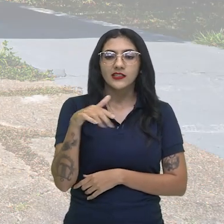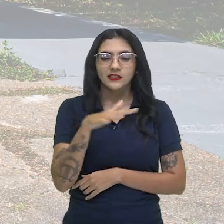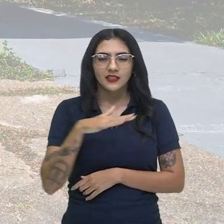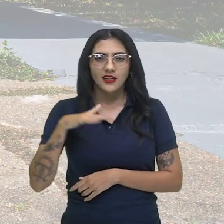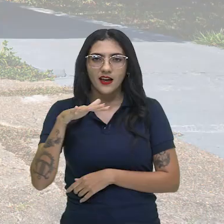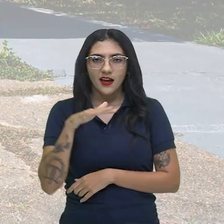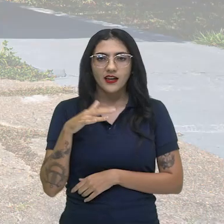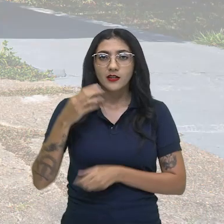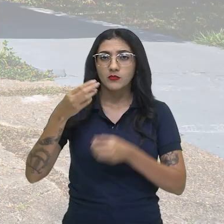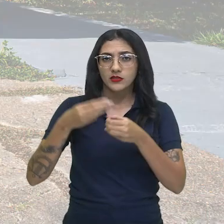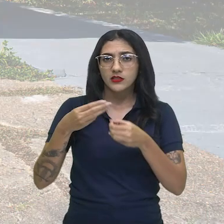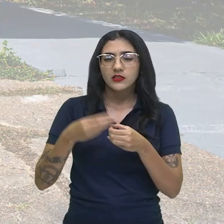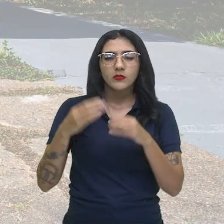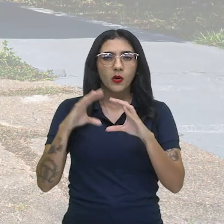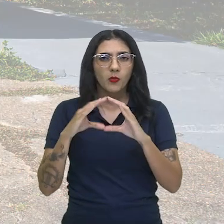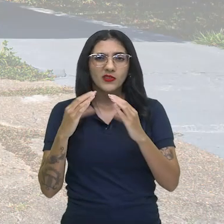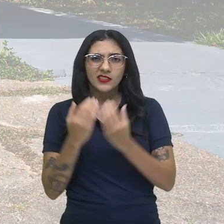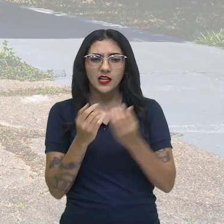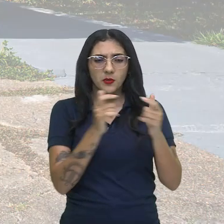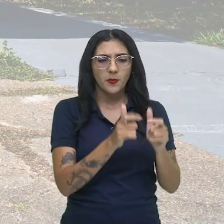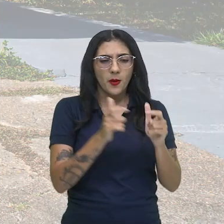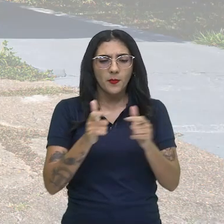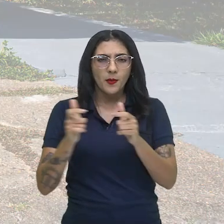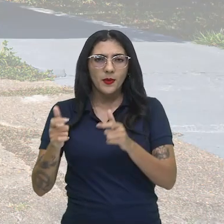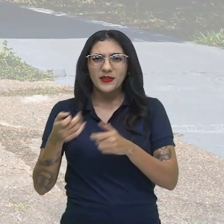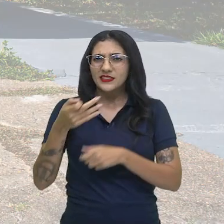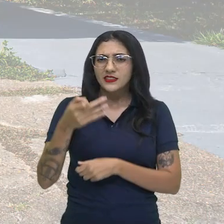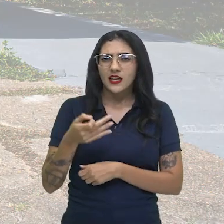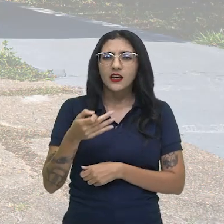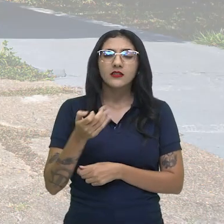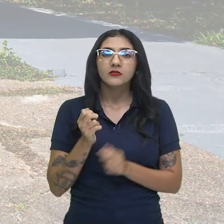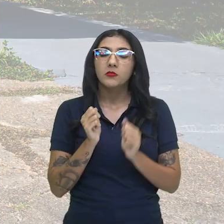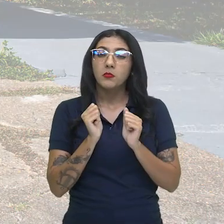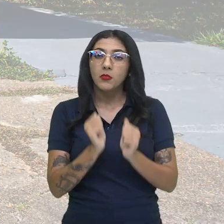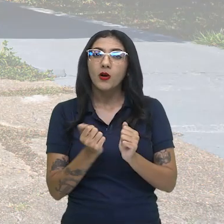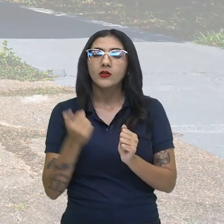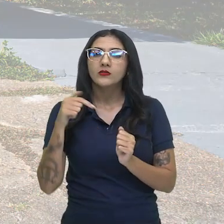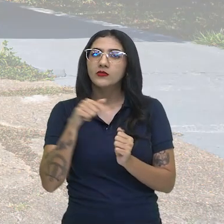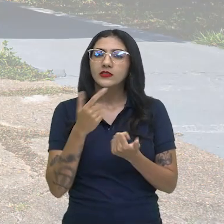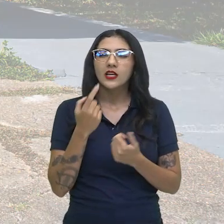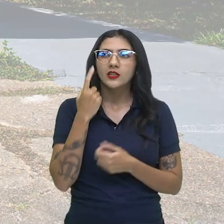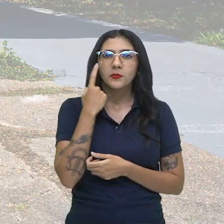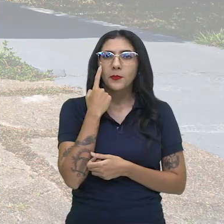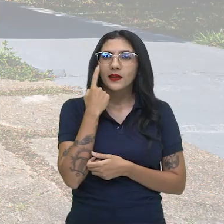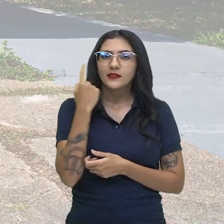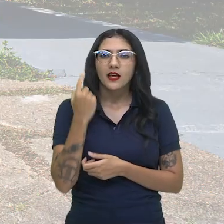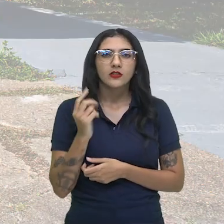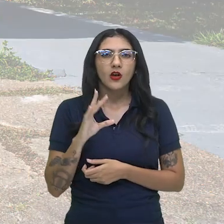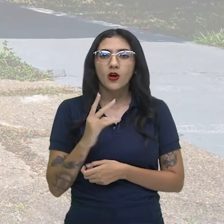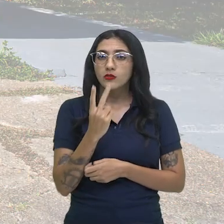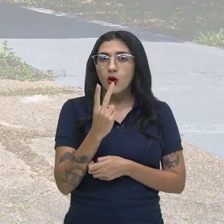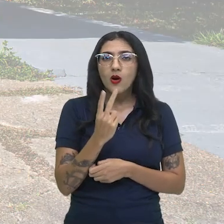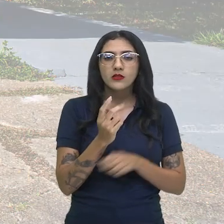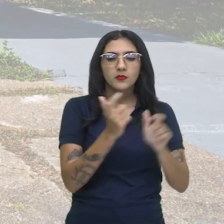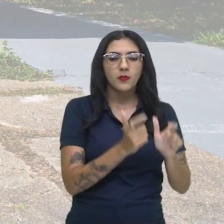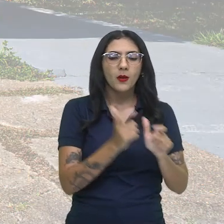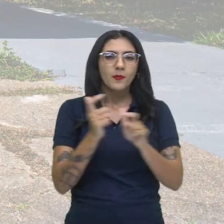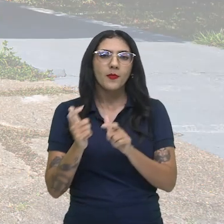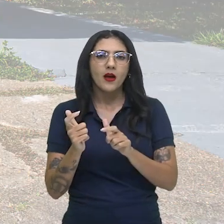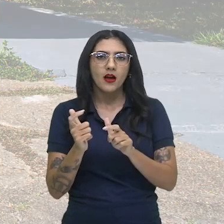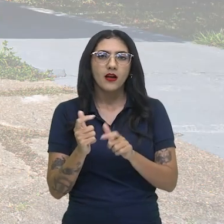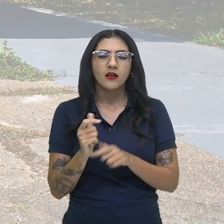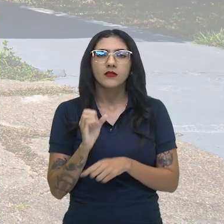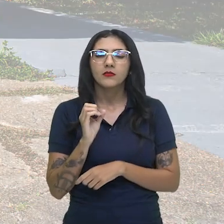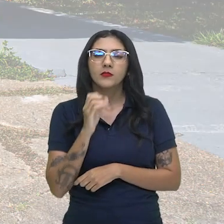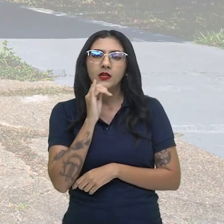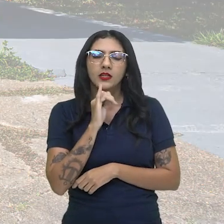mora, os coletores certinhos para ocorrer a separação, pode ocorrer na forma de 2 coletores. Se for